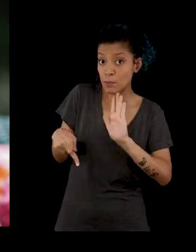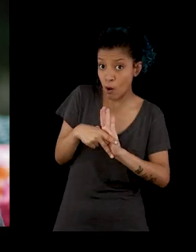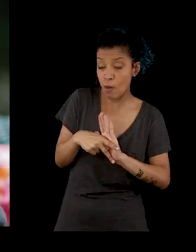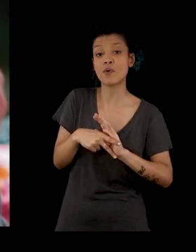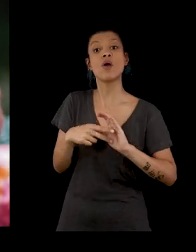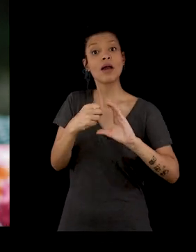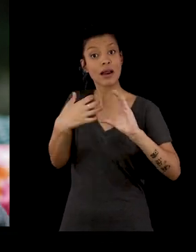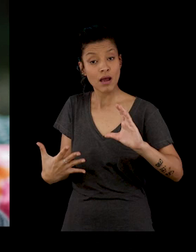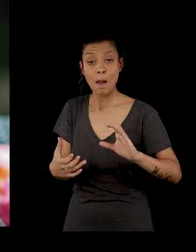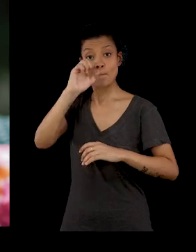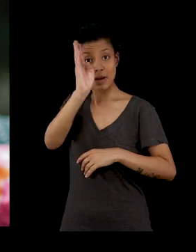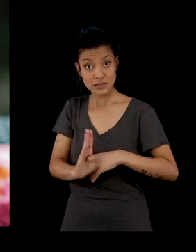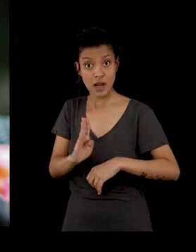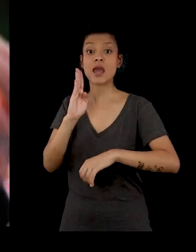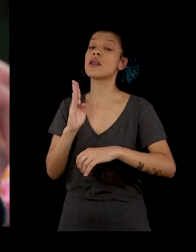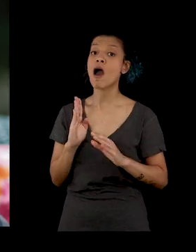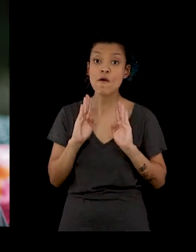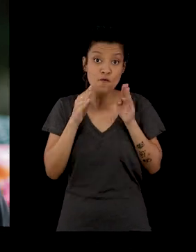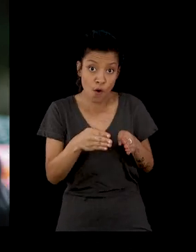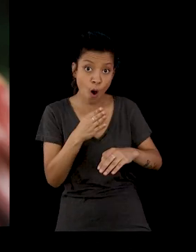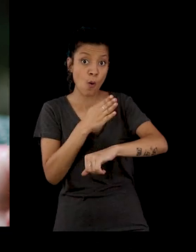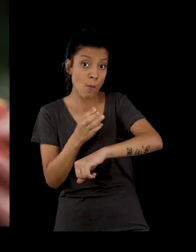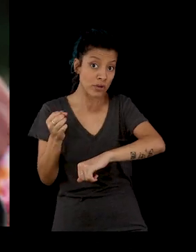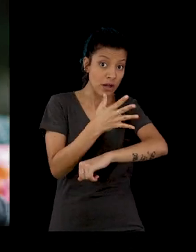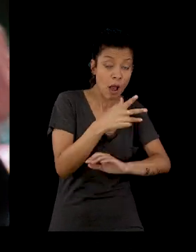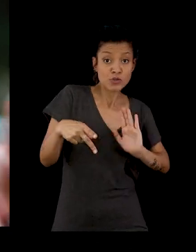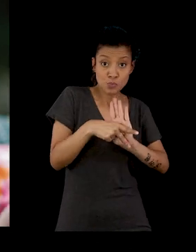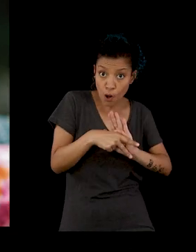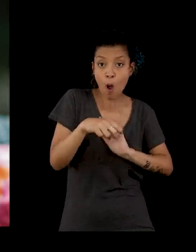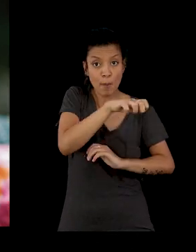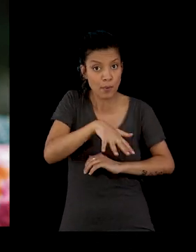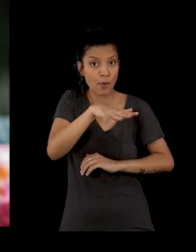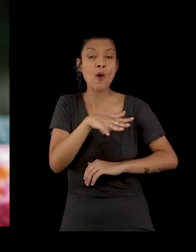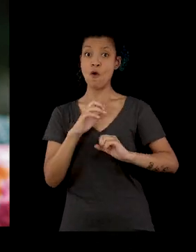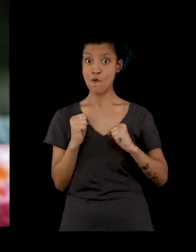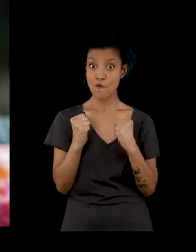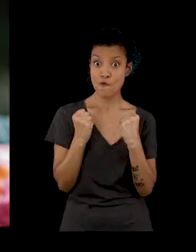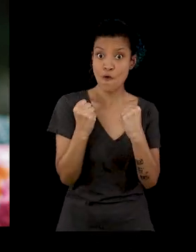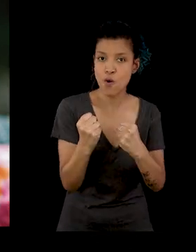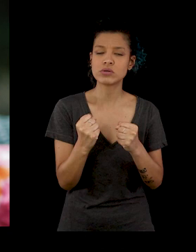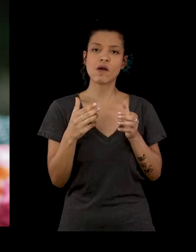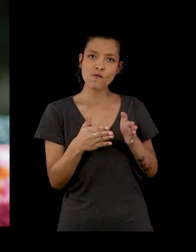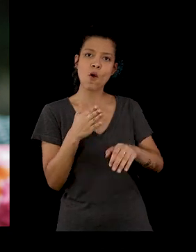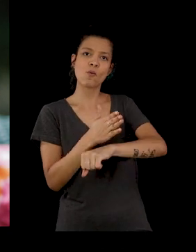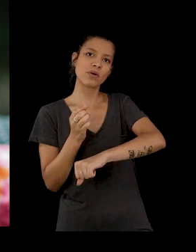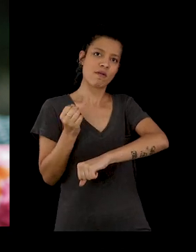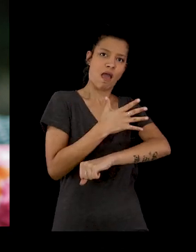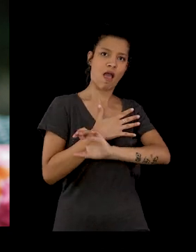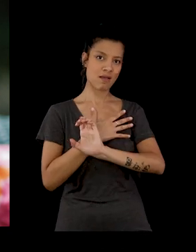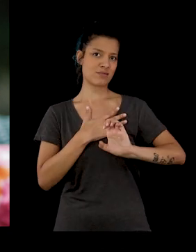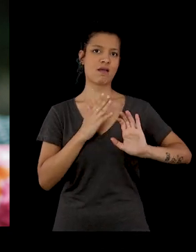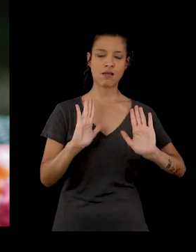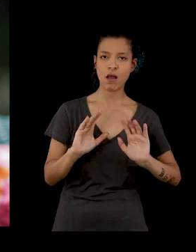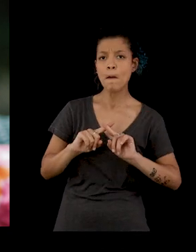o Brasil como fonte de modernidade, de uma esquerda mais moderna, de uma esquerda mais Ele, não, ele é ao contrário, ele